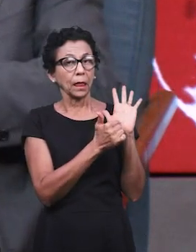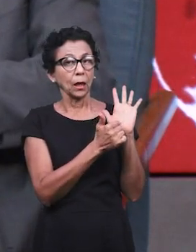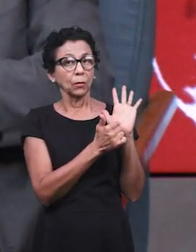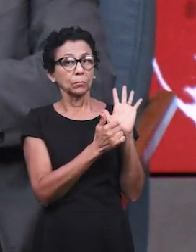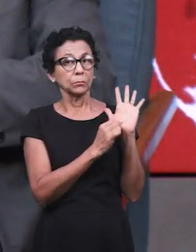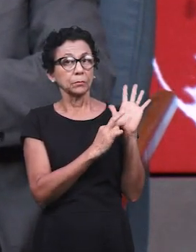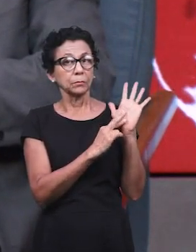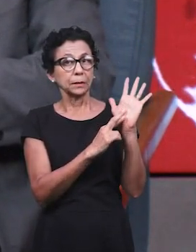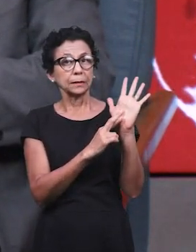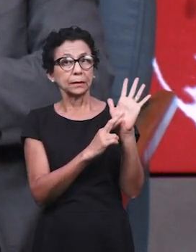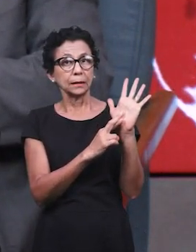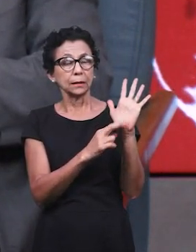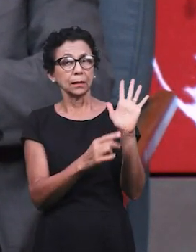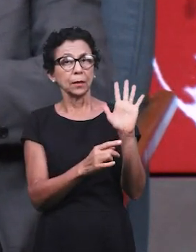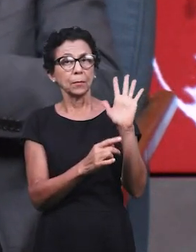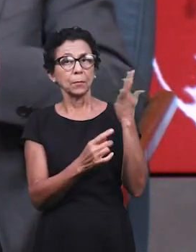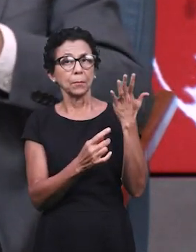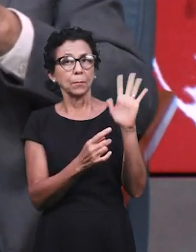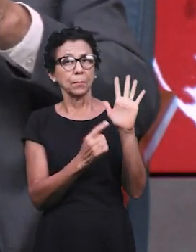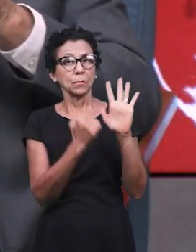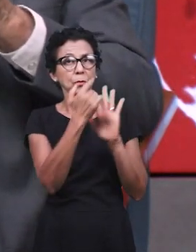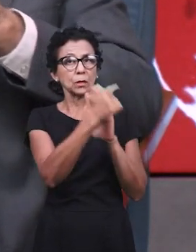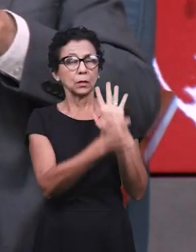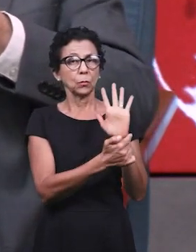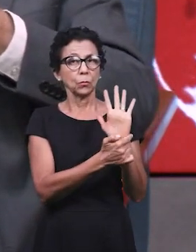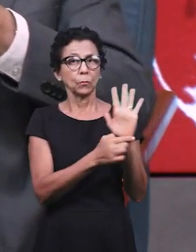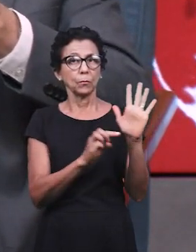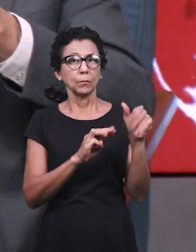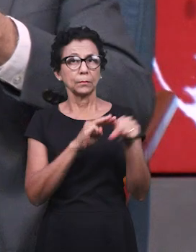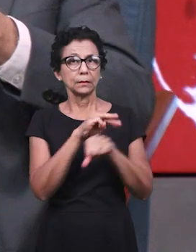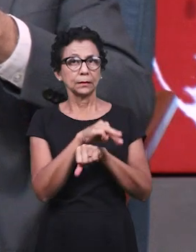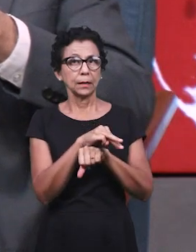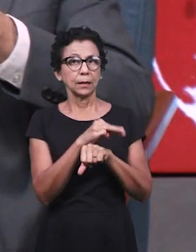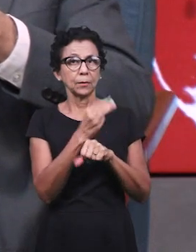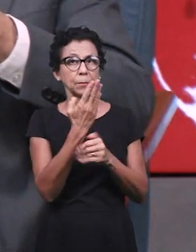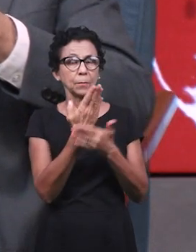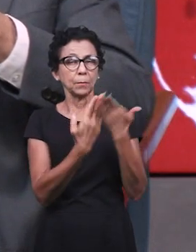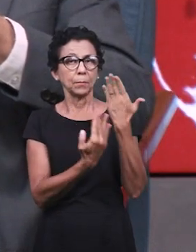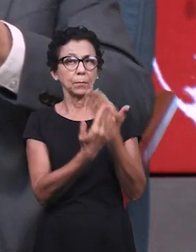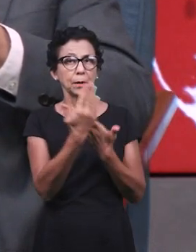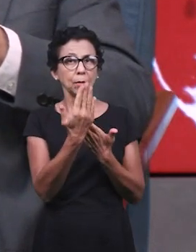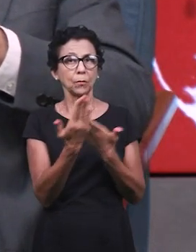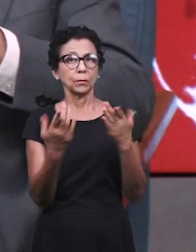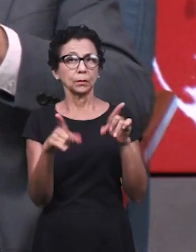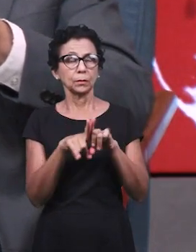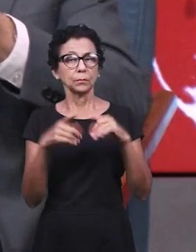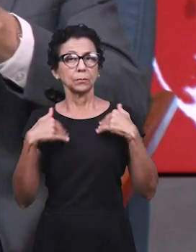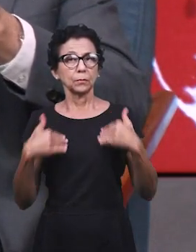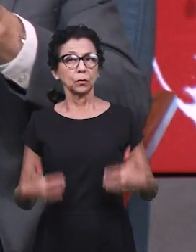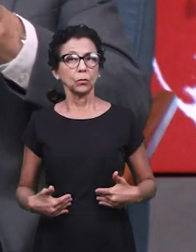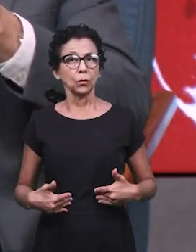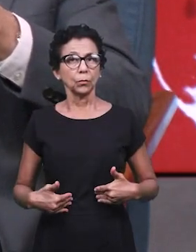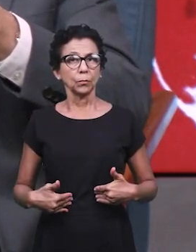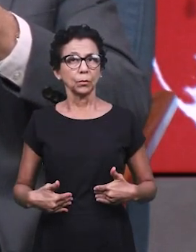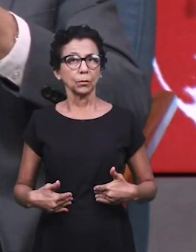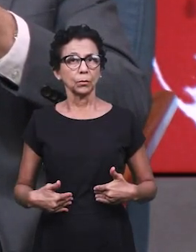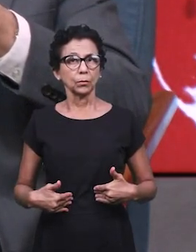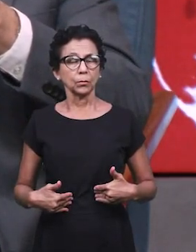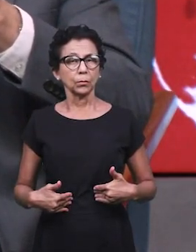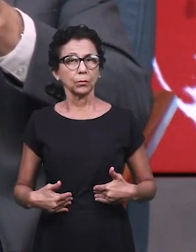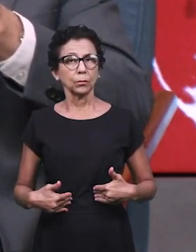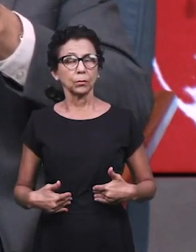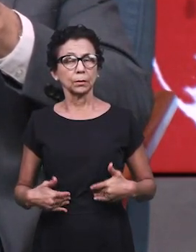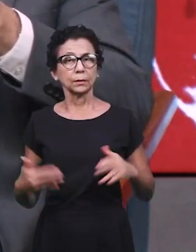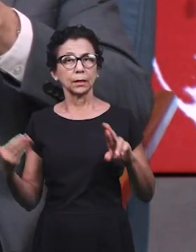ministérios e corpo. Então, ali, Jesus está se revelando